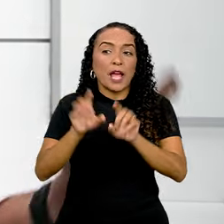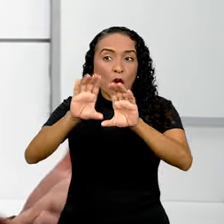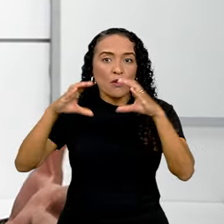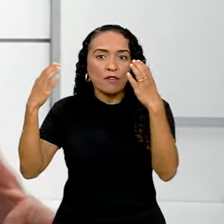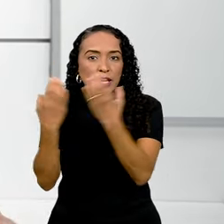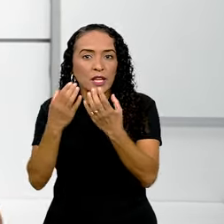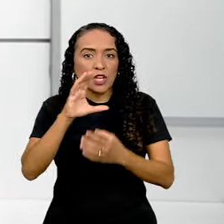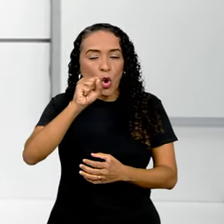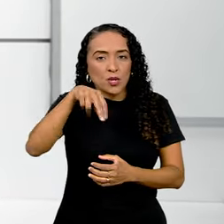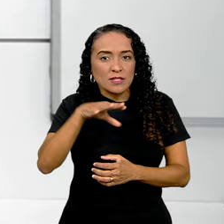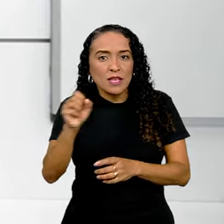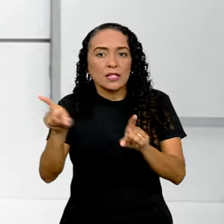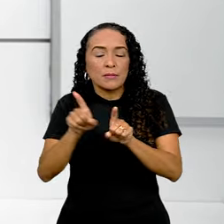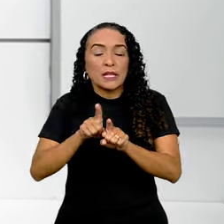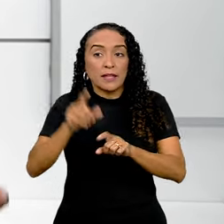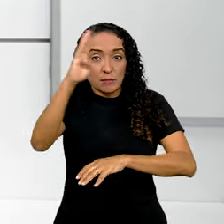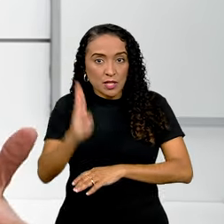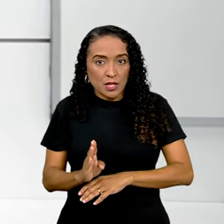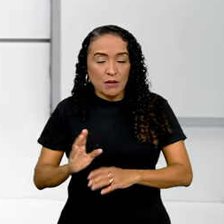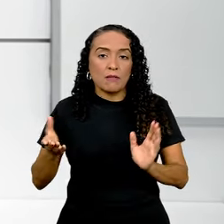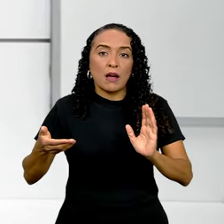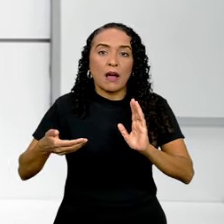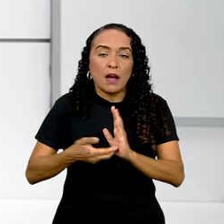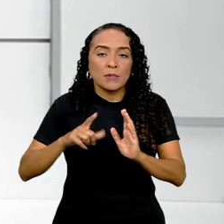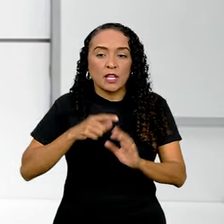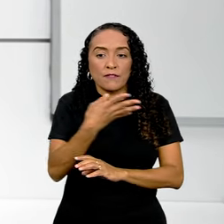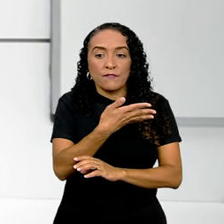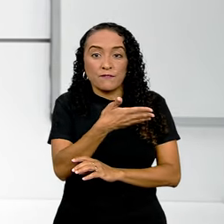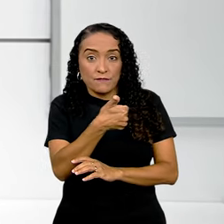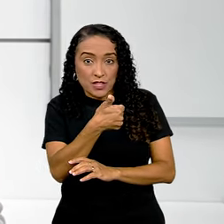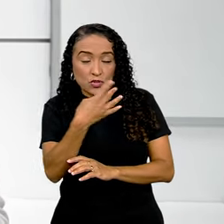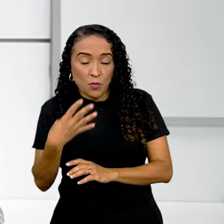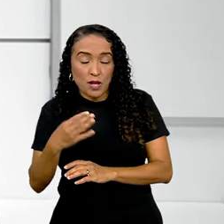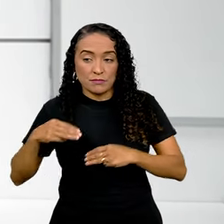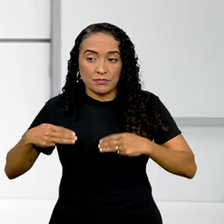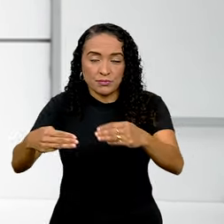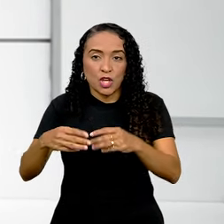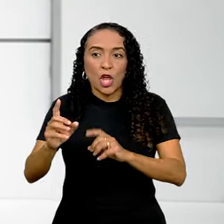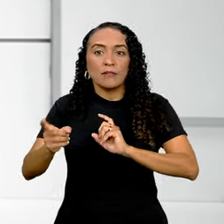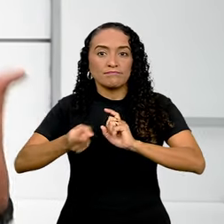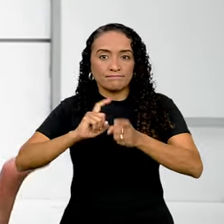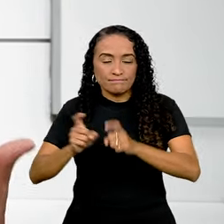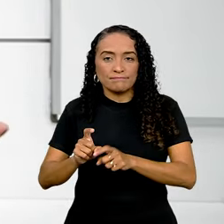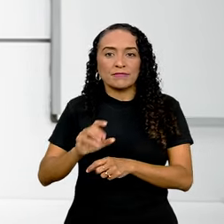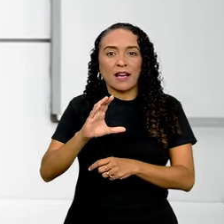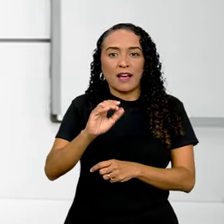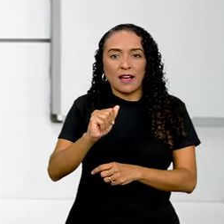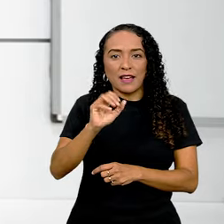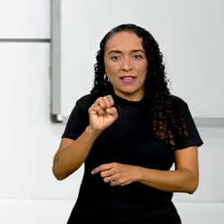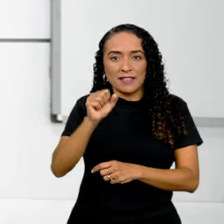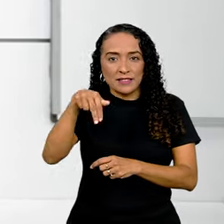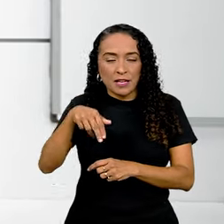Conselho e da conferência existe hoje no Brasil uma câmara que reúne 24 Ministérios que é coordenada pelo MDS a kaisan